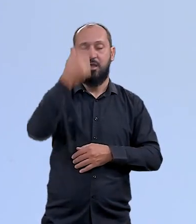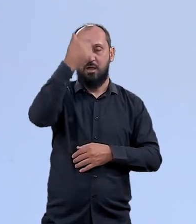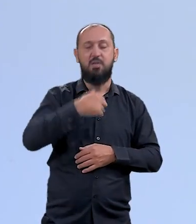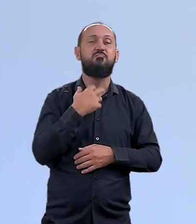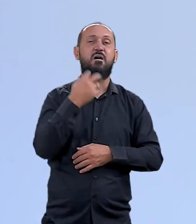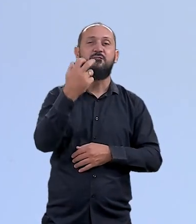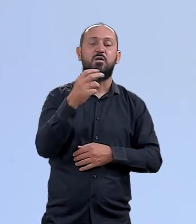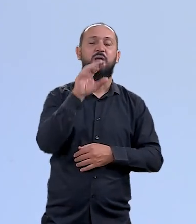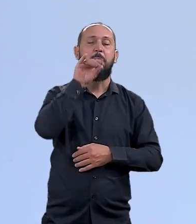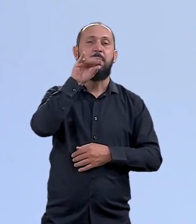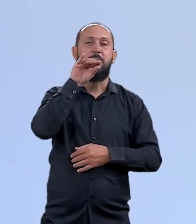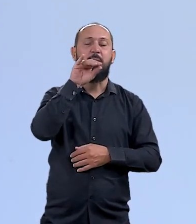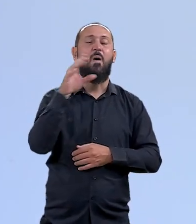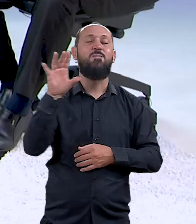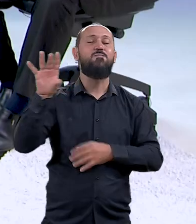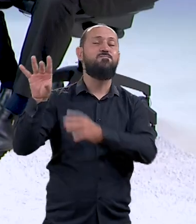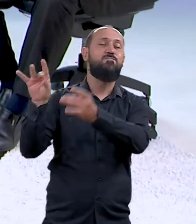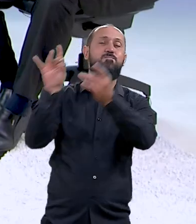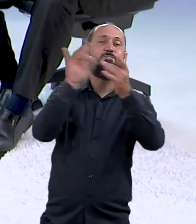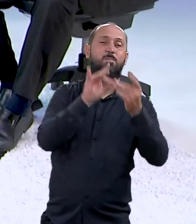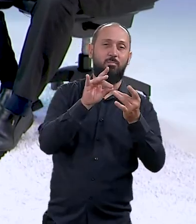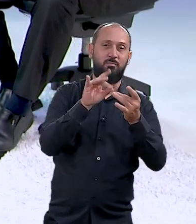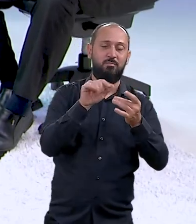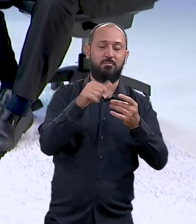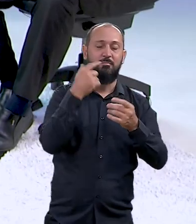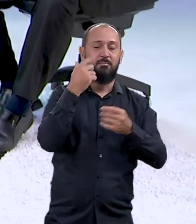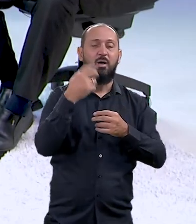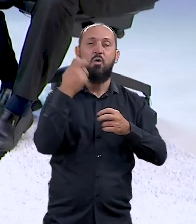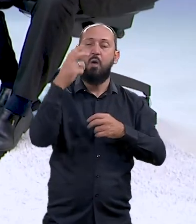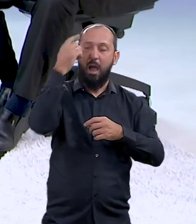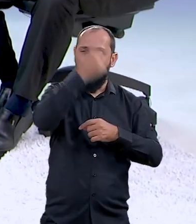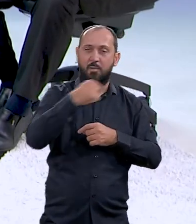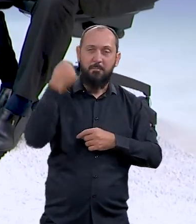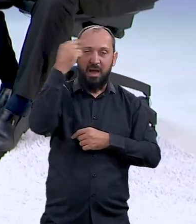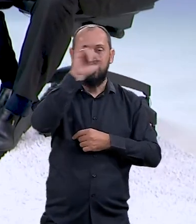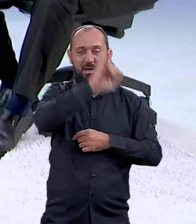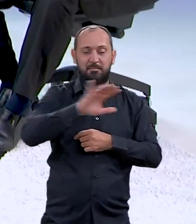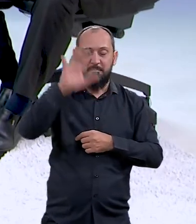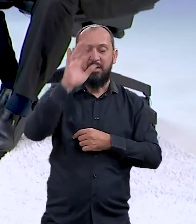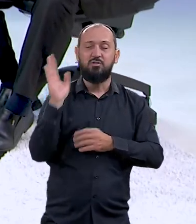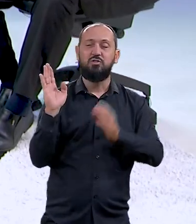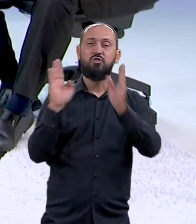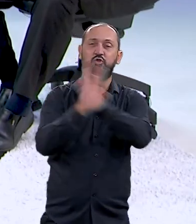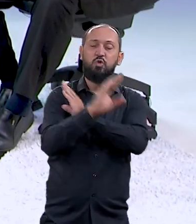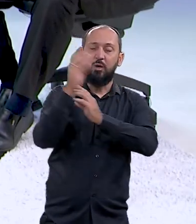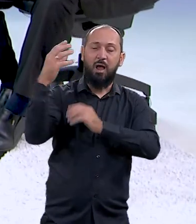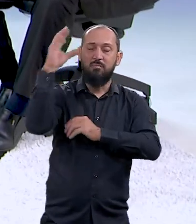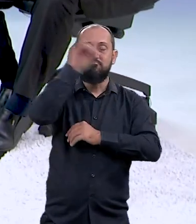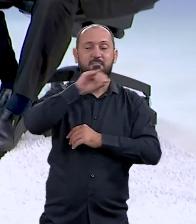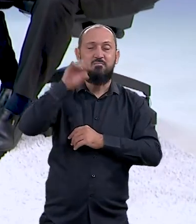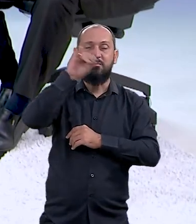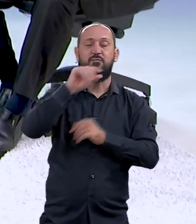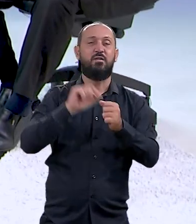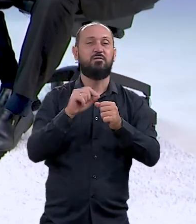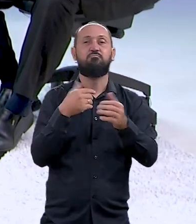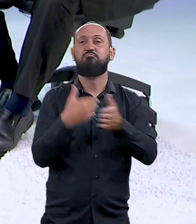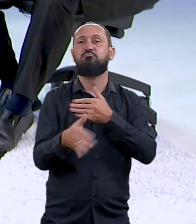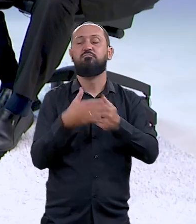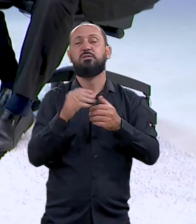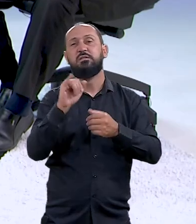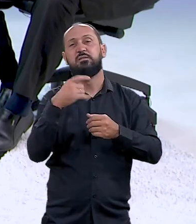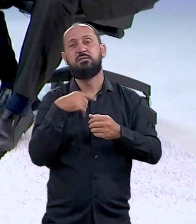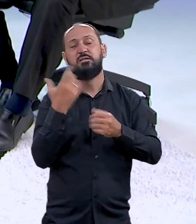utilizar numa foto, para tratar uma foto, ela é permitida desde que haja um disclaimer, ou seja, haja um aviso de que você